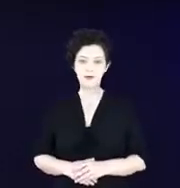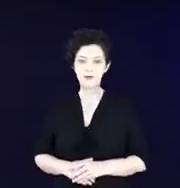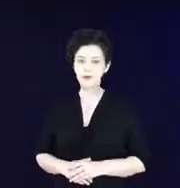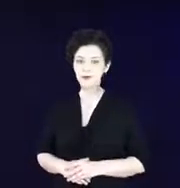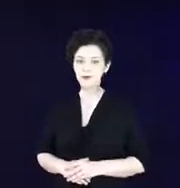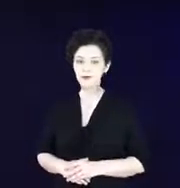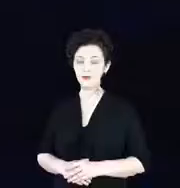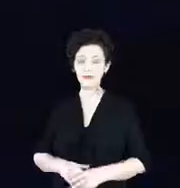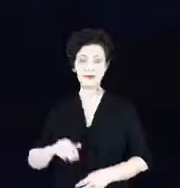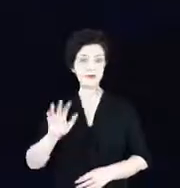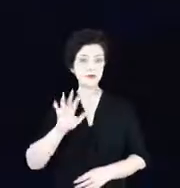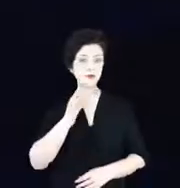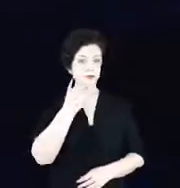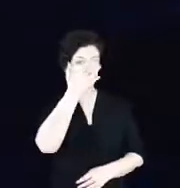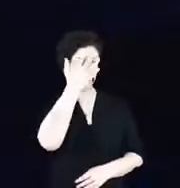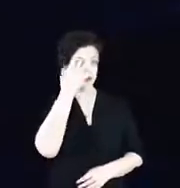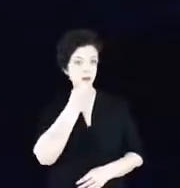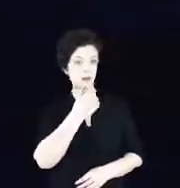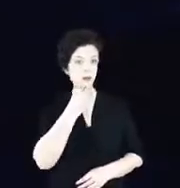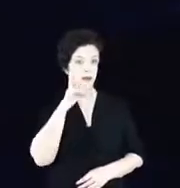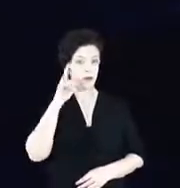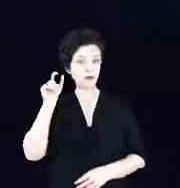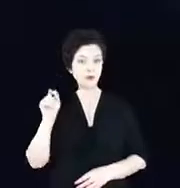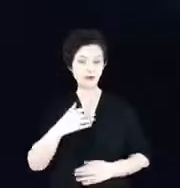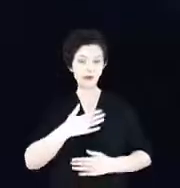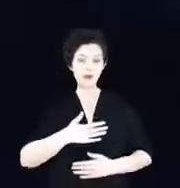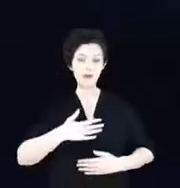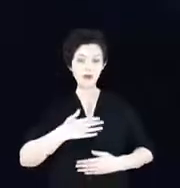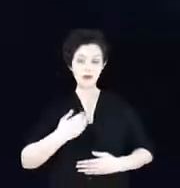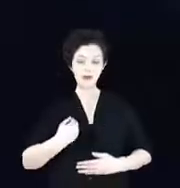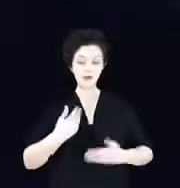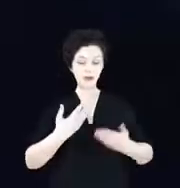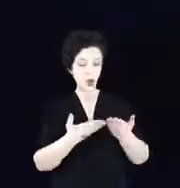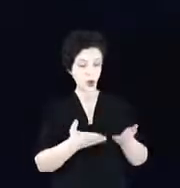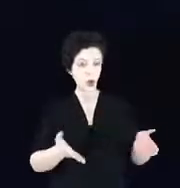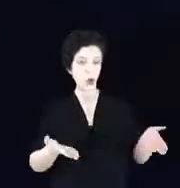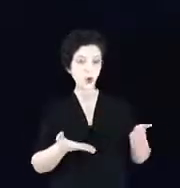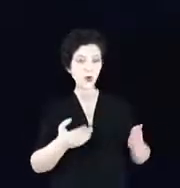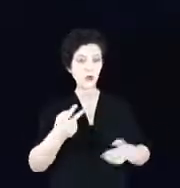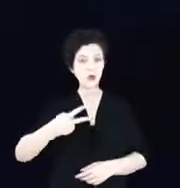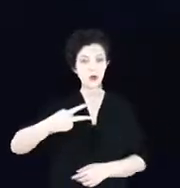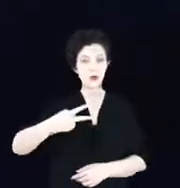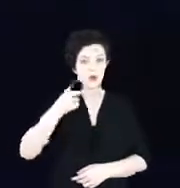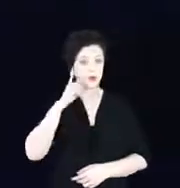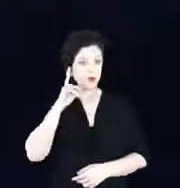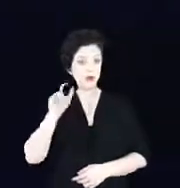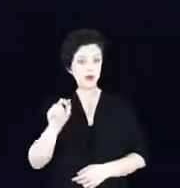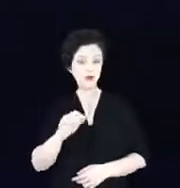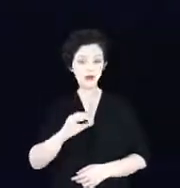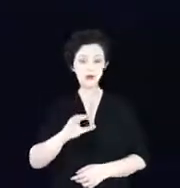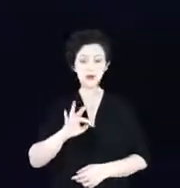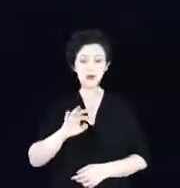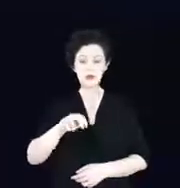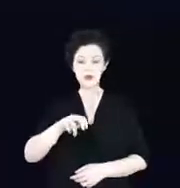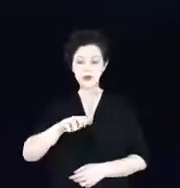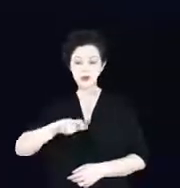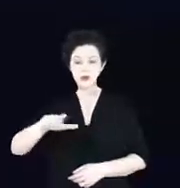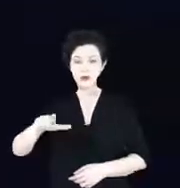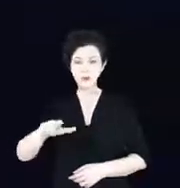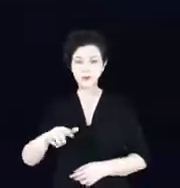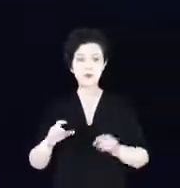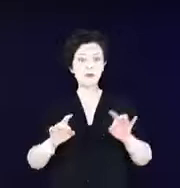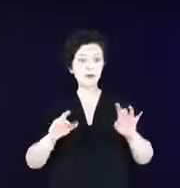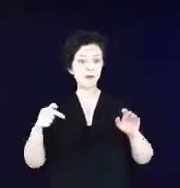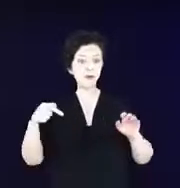Olá pessoal, bom dia. É um grande prazer estar aqui hoje abrindo esse segundo dia do Citenel e em especial aqui na companhia